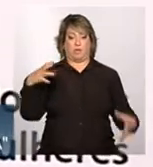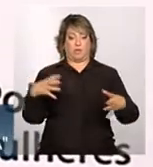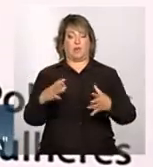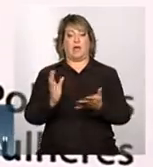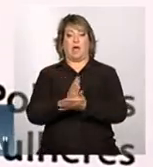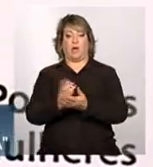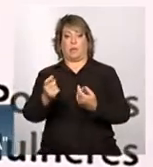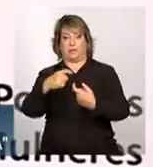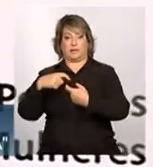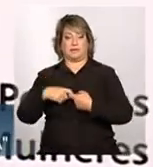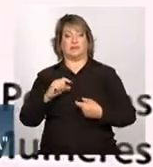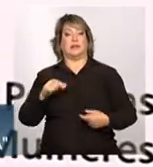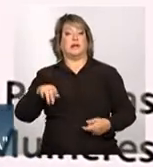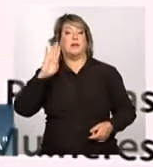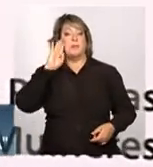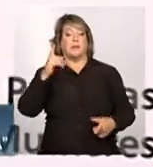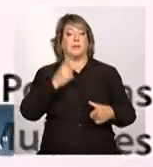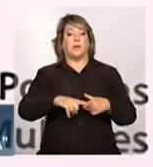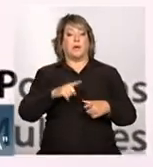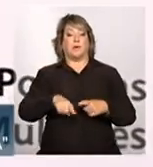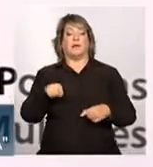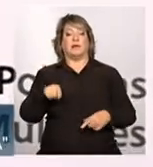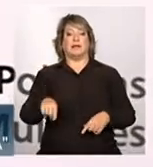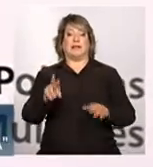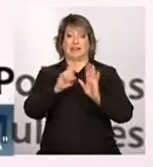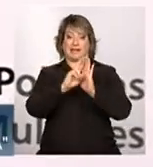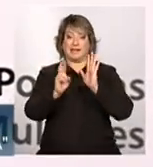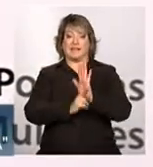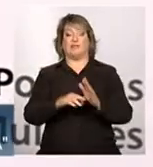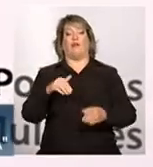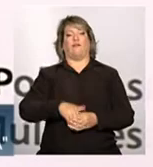parceiras, o principal problema é o sistema eleitoral, são as regras das